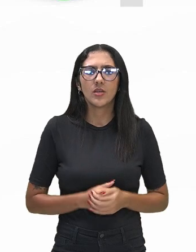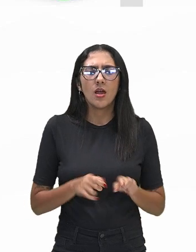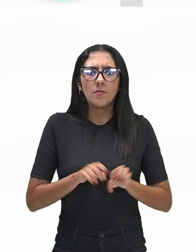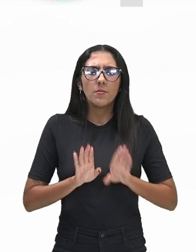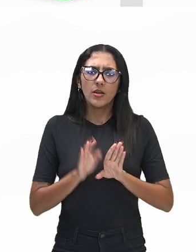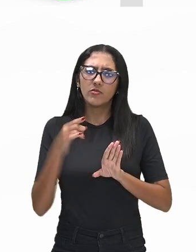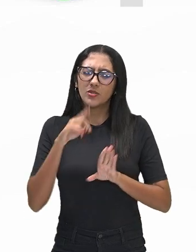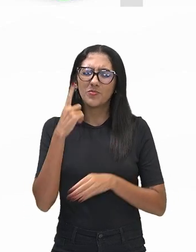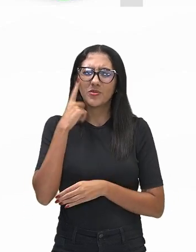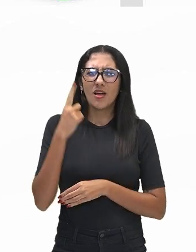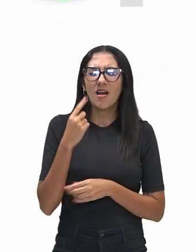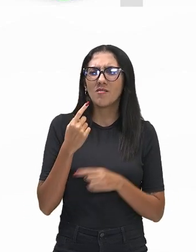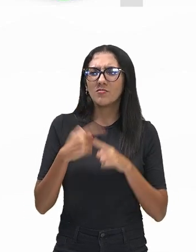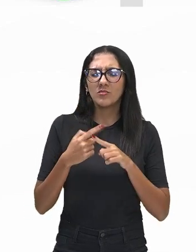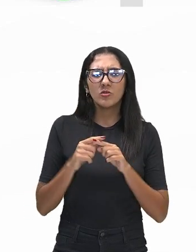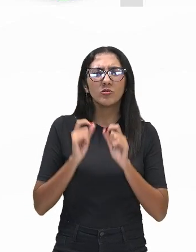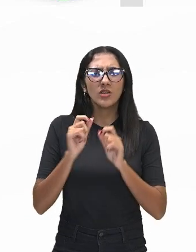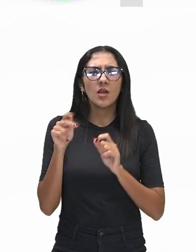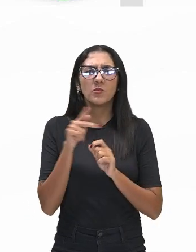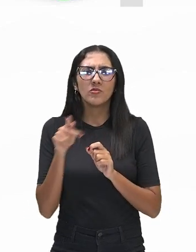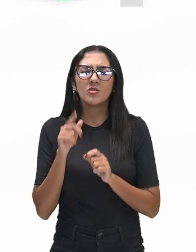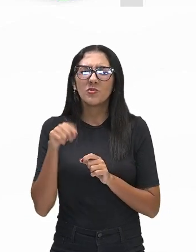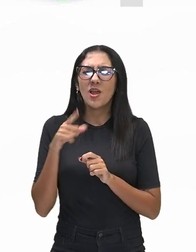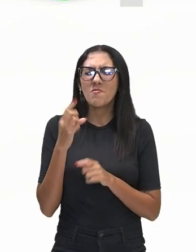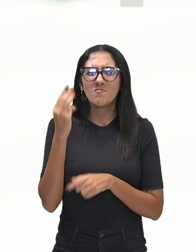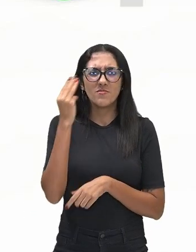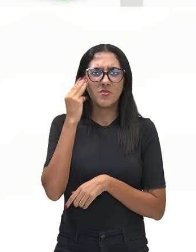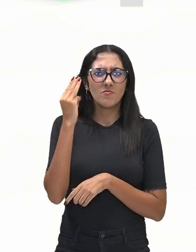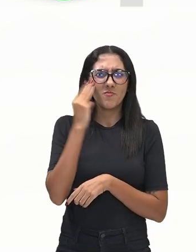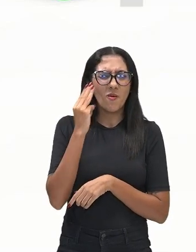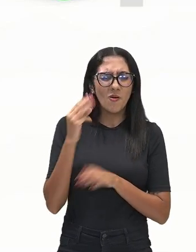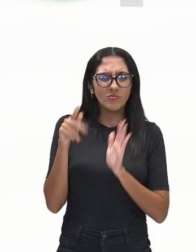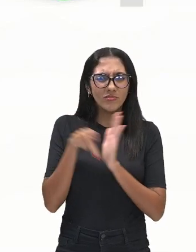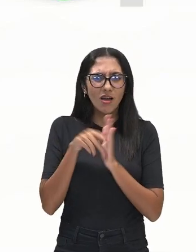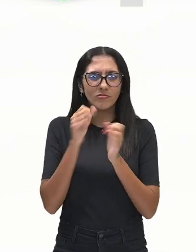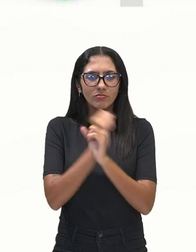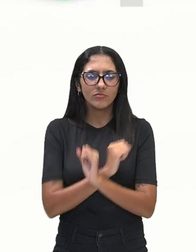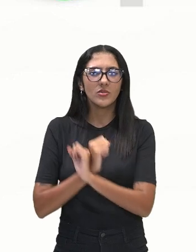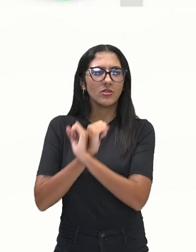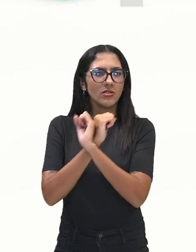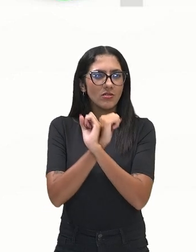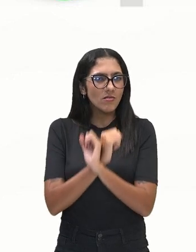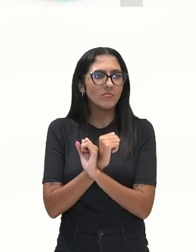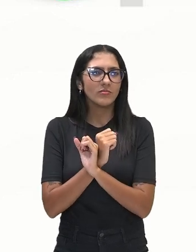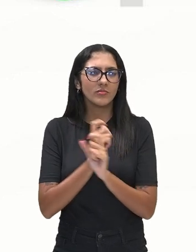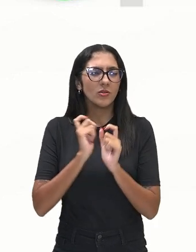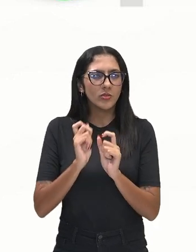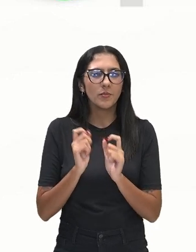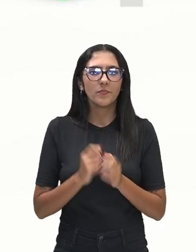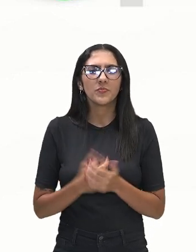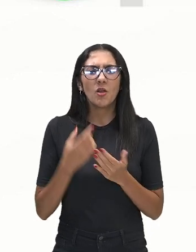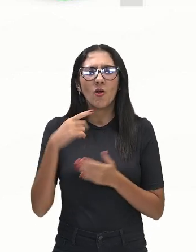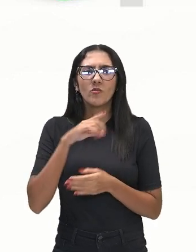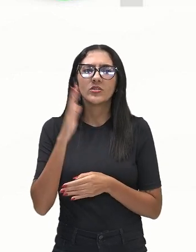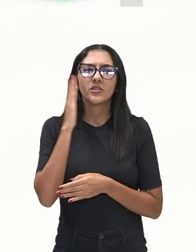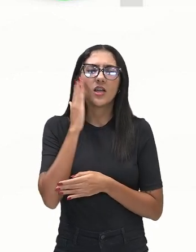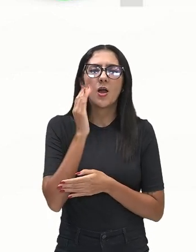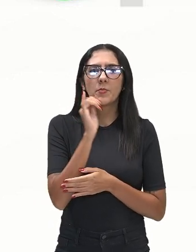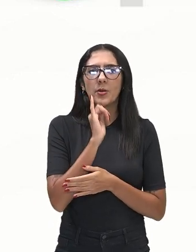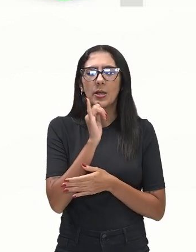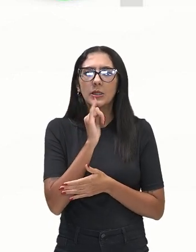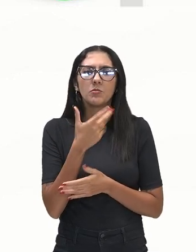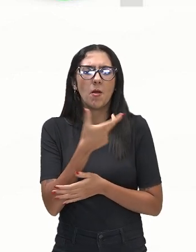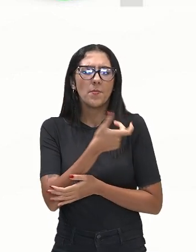perguntar, professor, o que é memória imunológica? Sabe aquelas vacinas que vocês